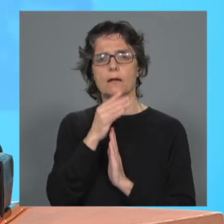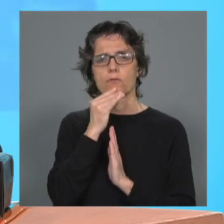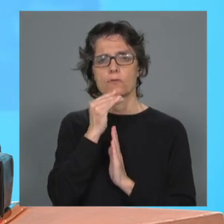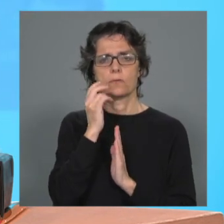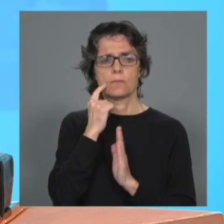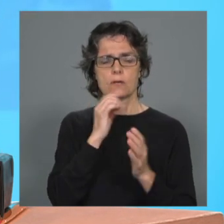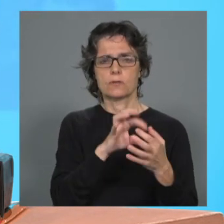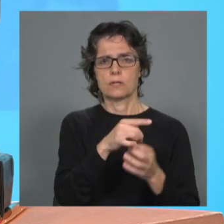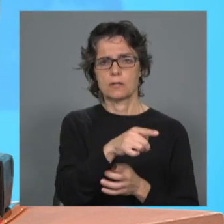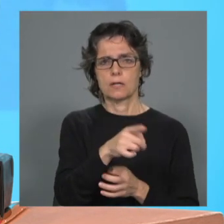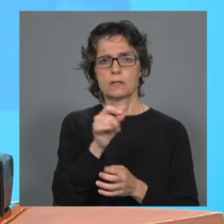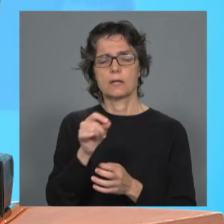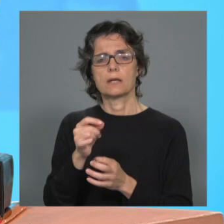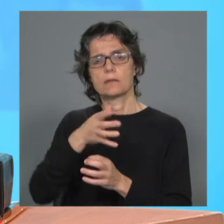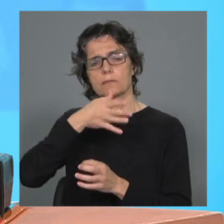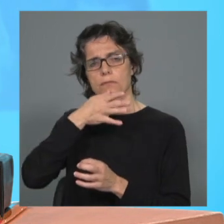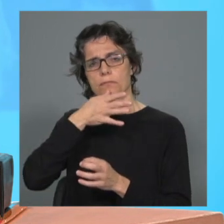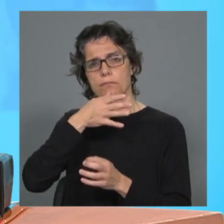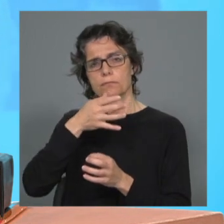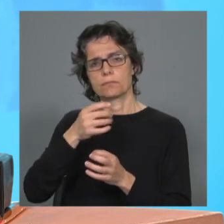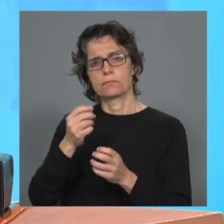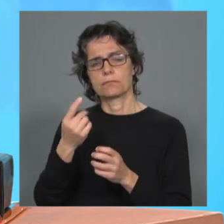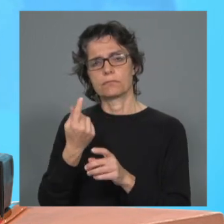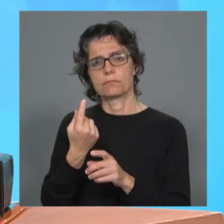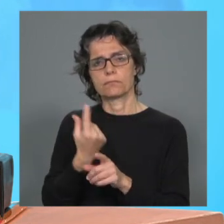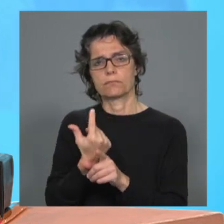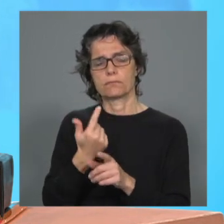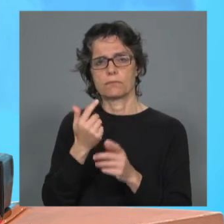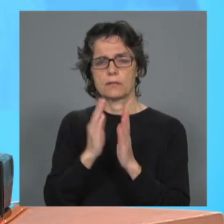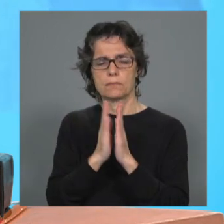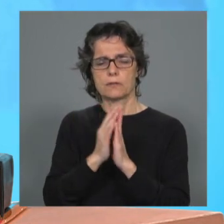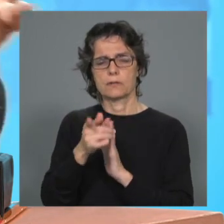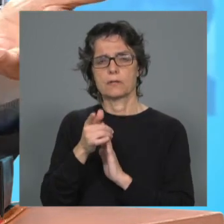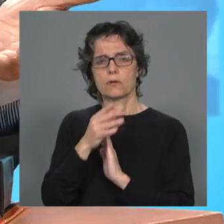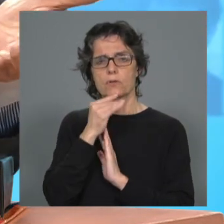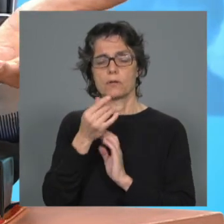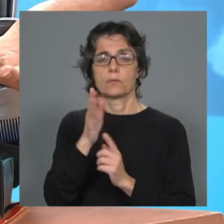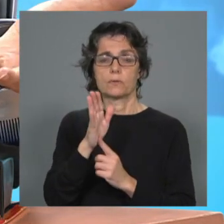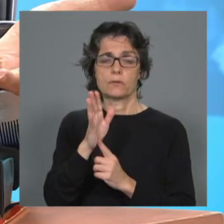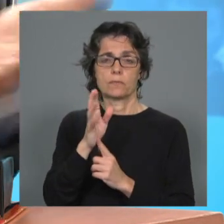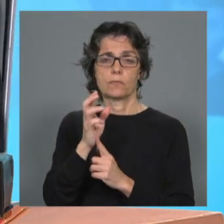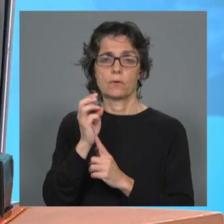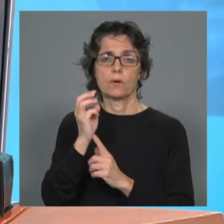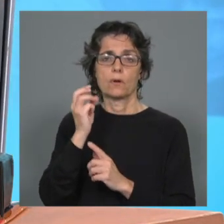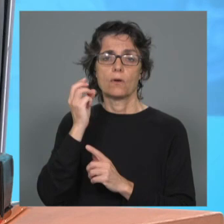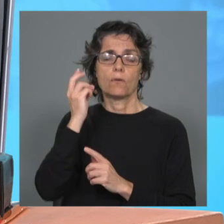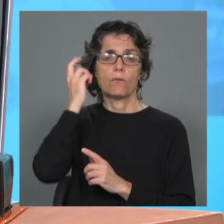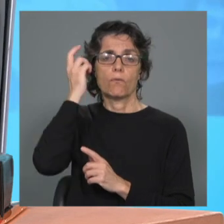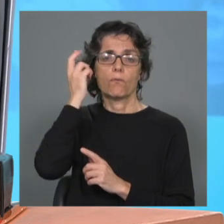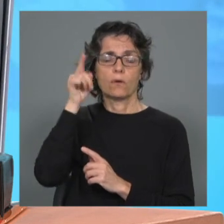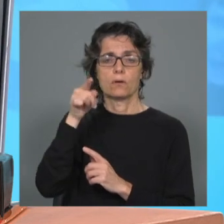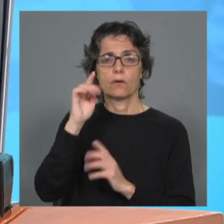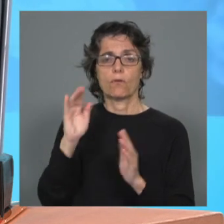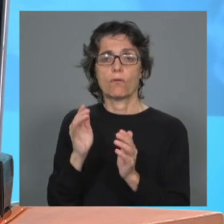Êxodo e da liturgia judaica, da liturgia festiva judaica, por exemplo, a figura do Cordeiro, não é? Que é